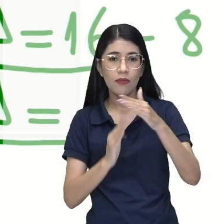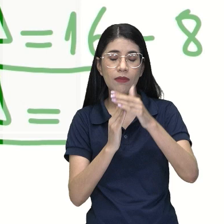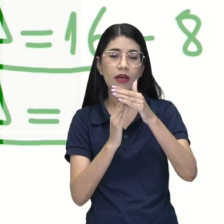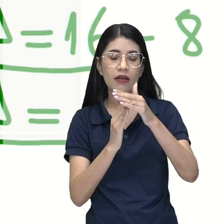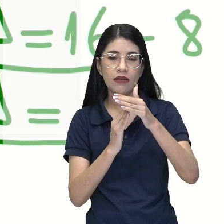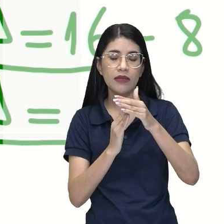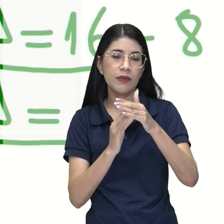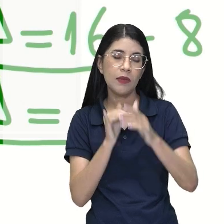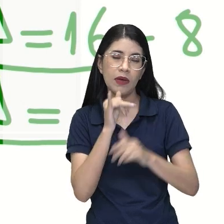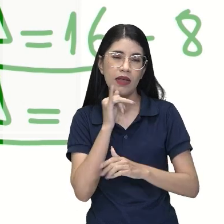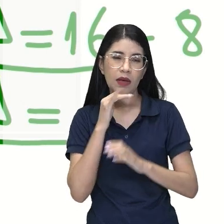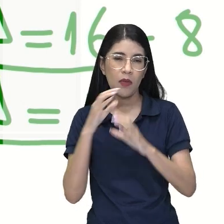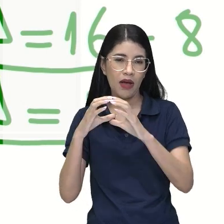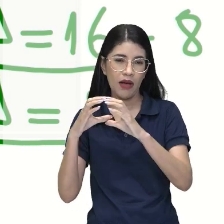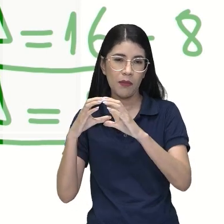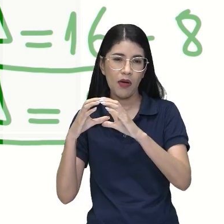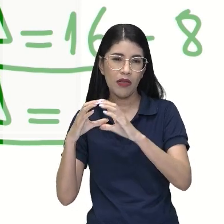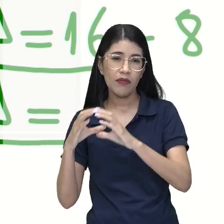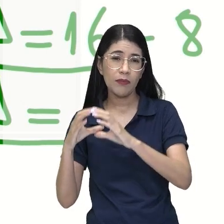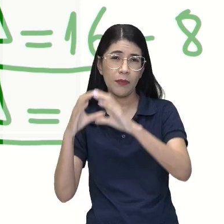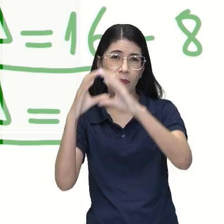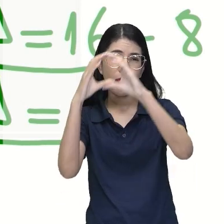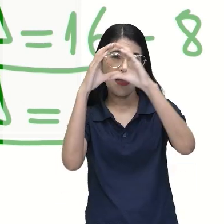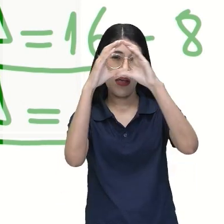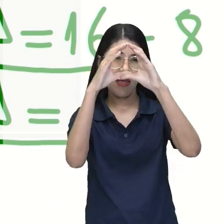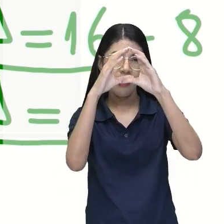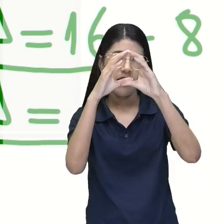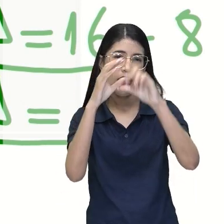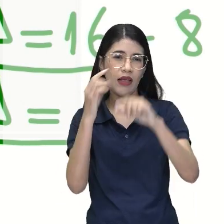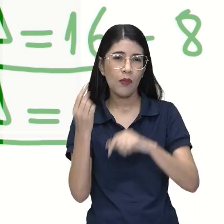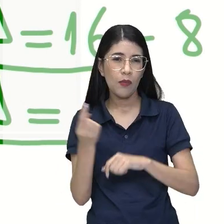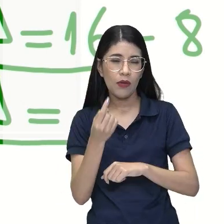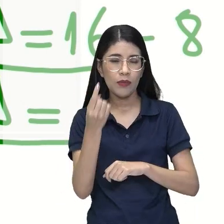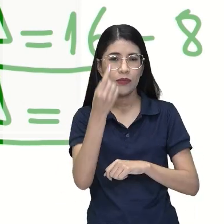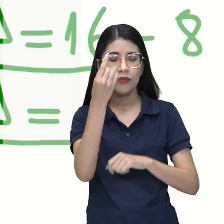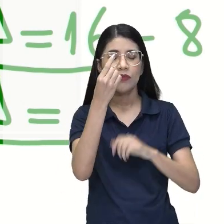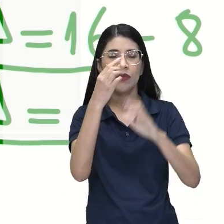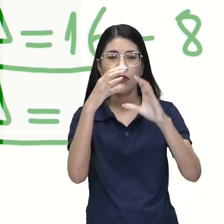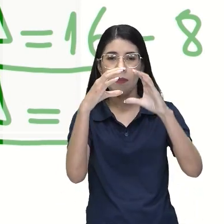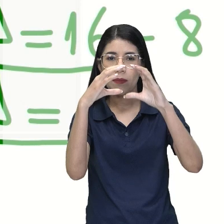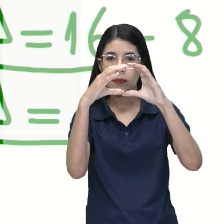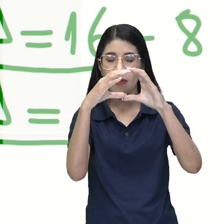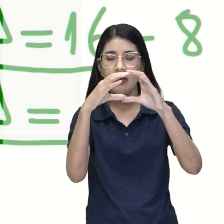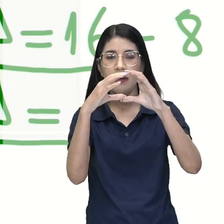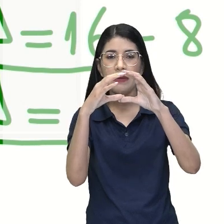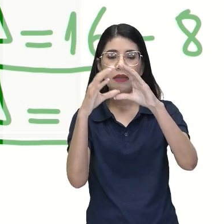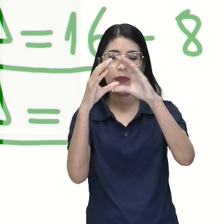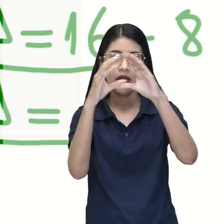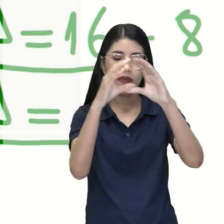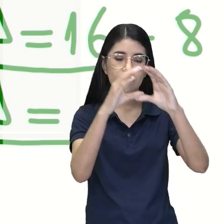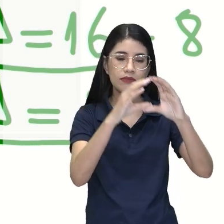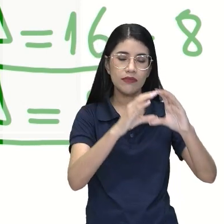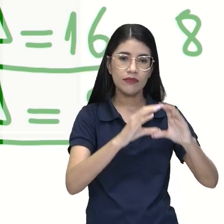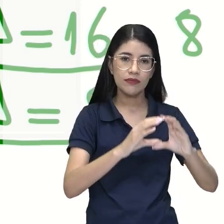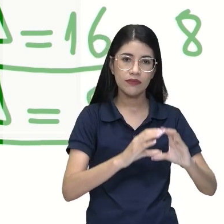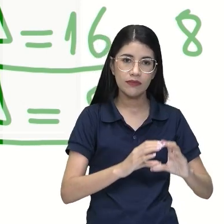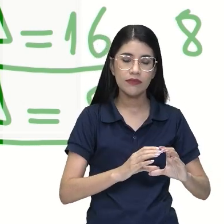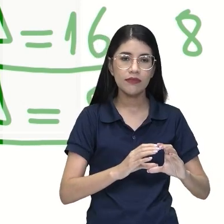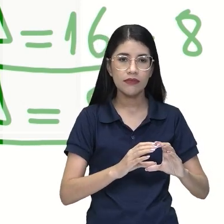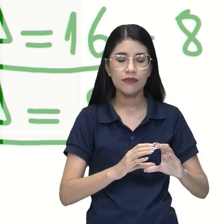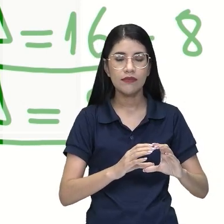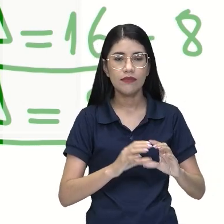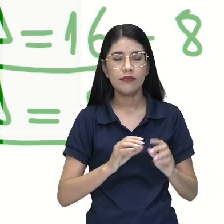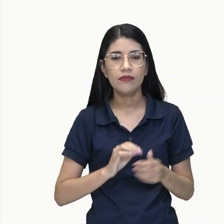a bola, né, chegasse no máximo que ela consegue chegar lá em cima e depois ela vai começar a